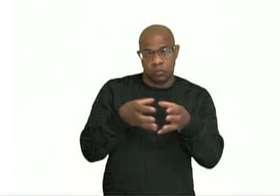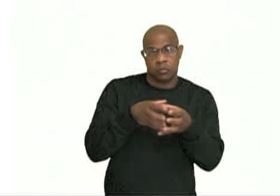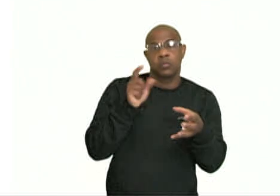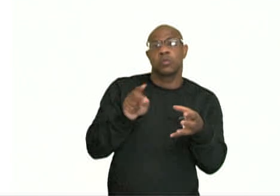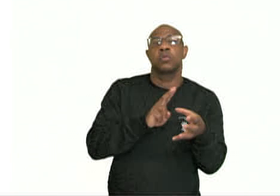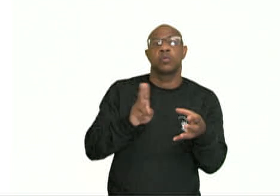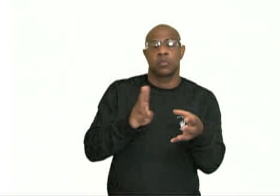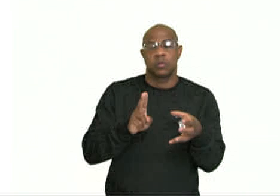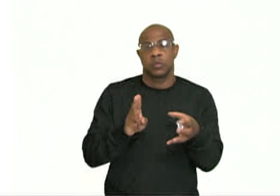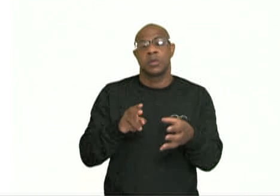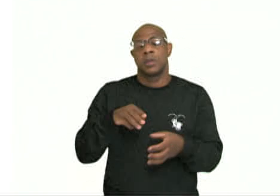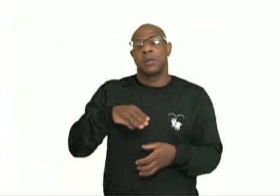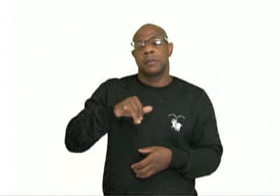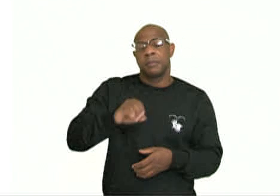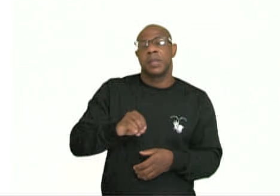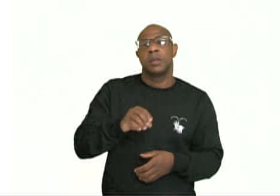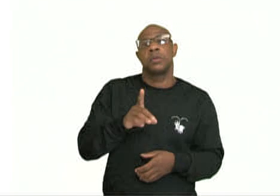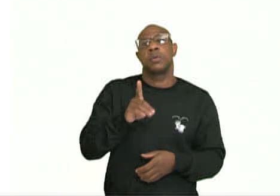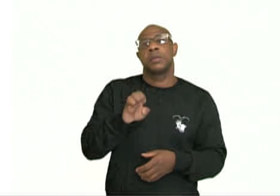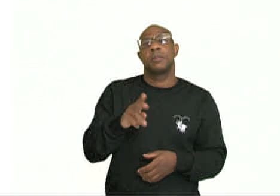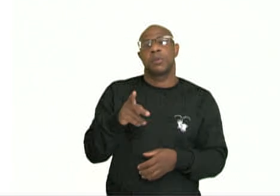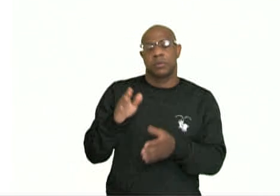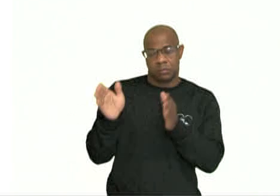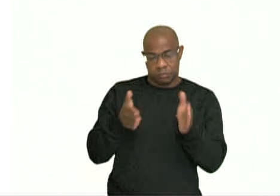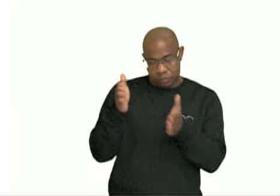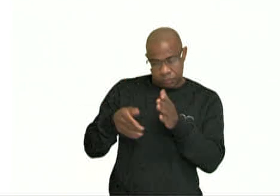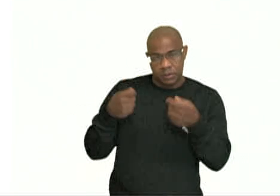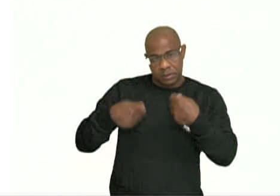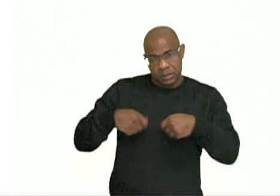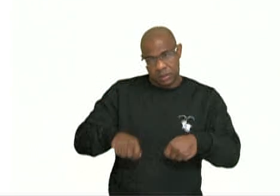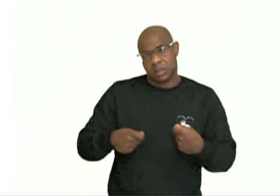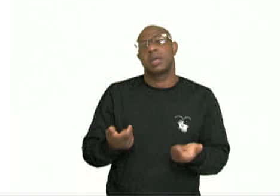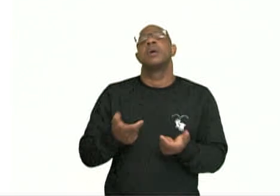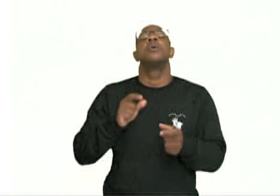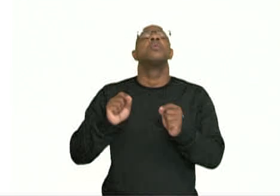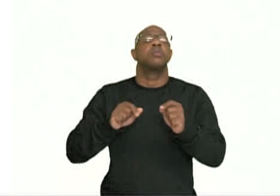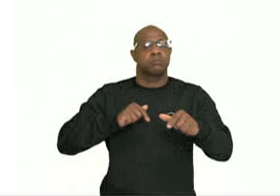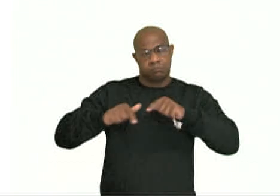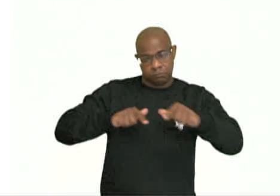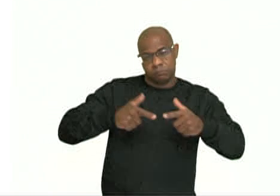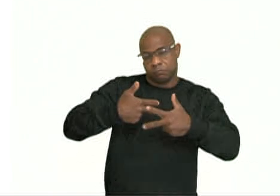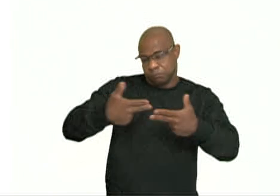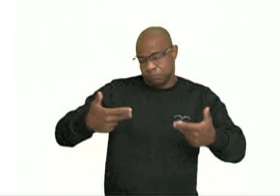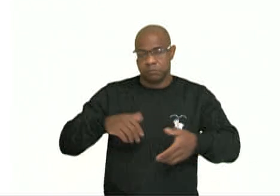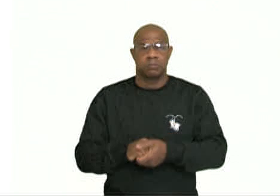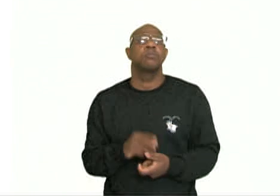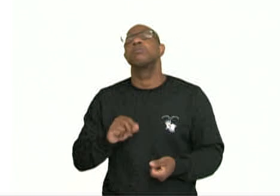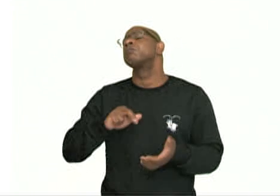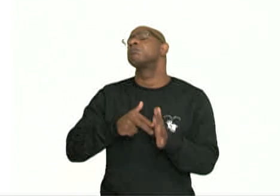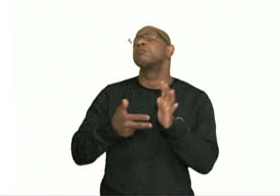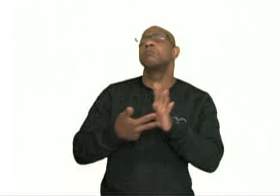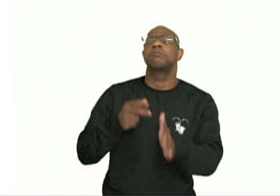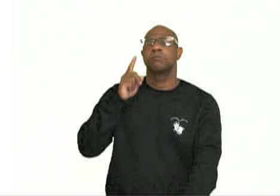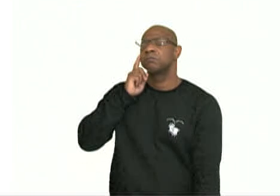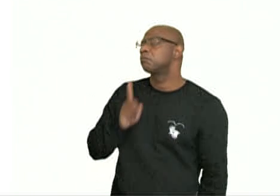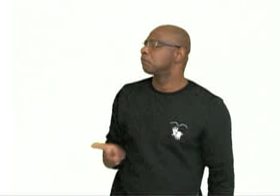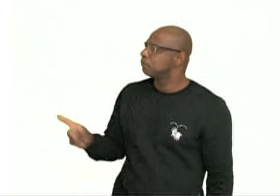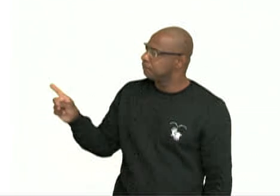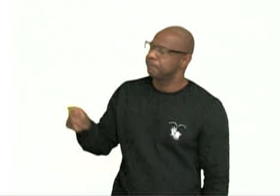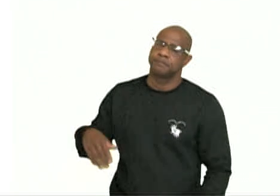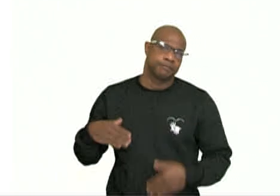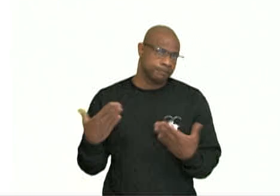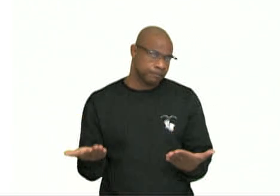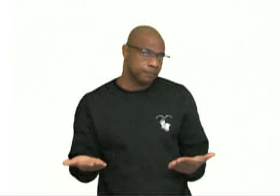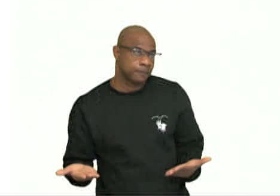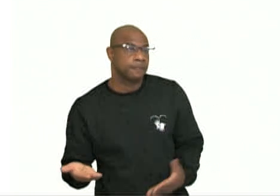chamados meios de produção necessários para a produção de bens e serviços. Então, o que que significa isso? O que são os meios de